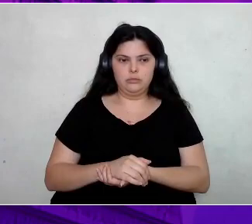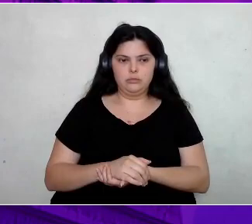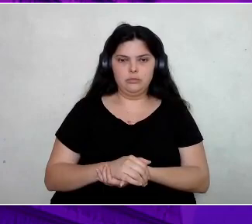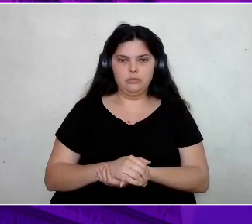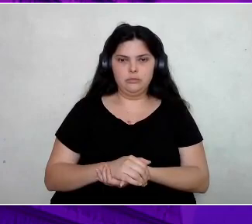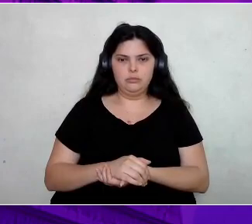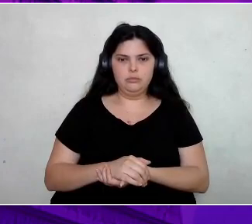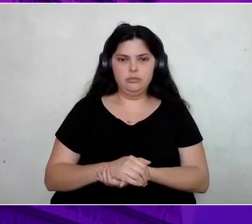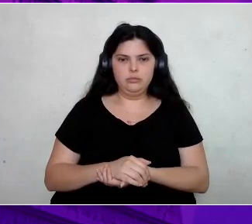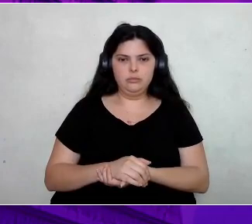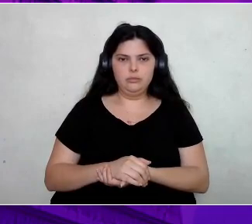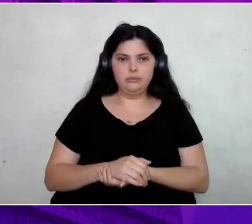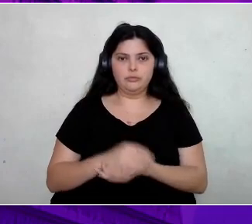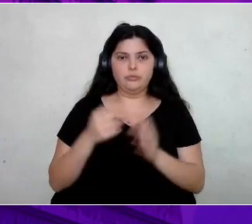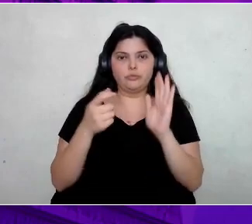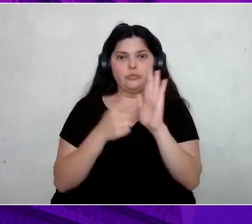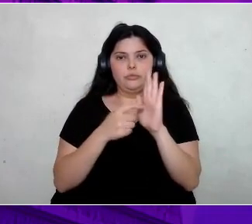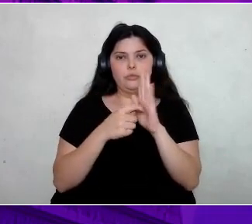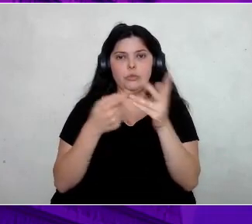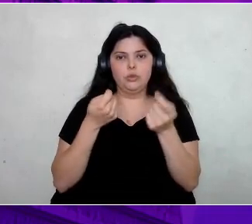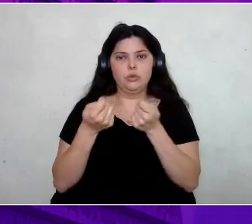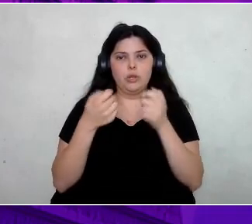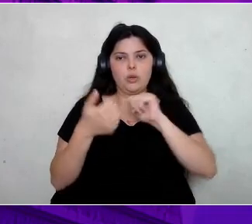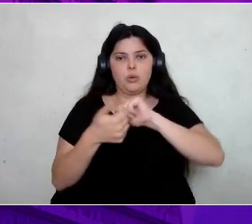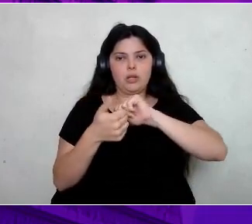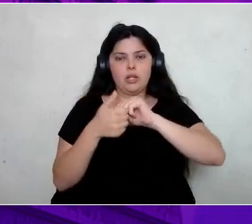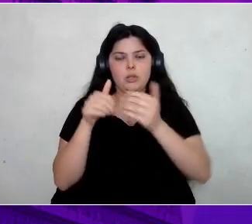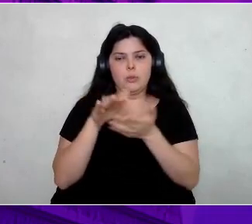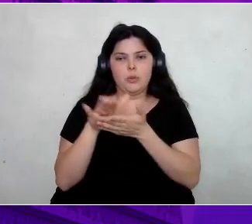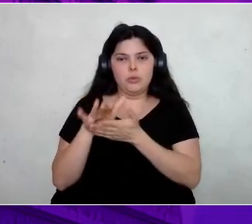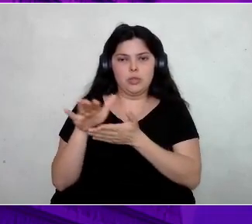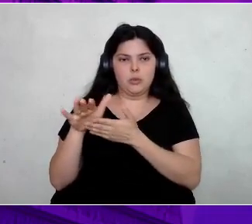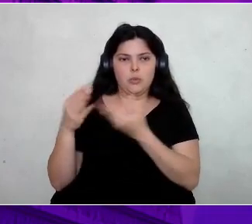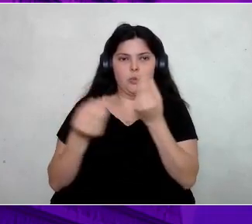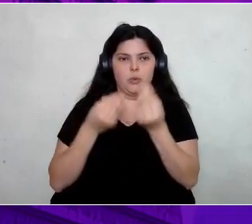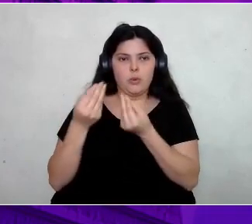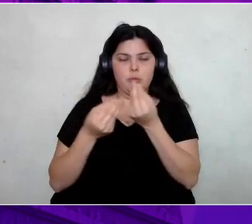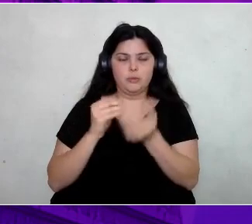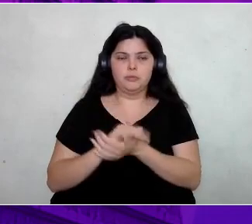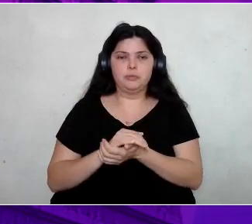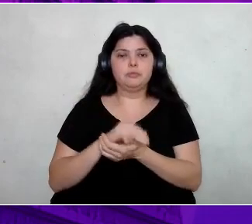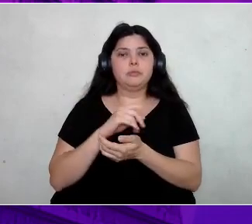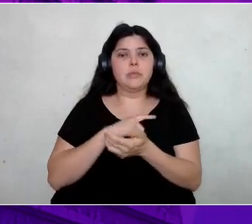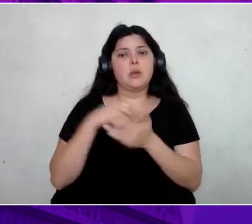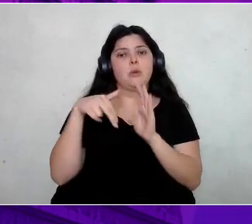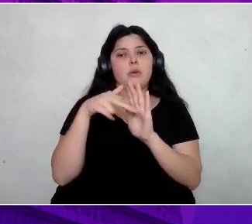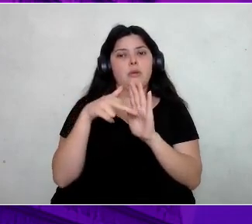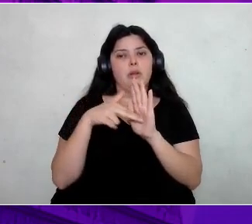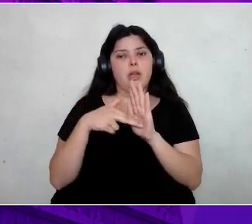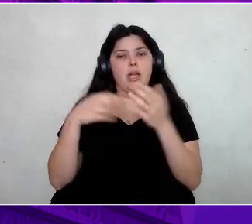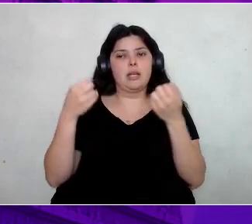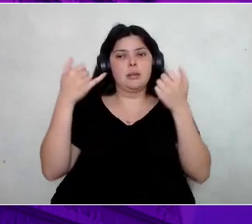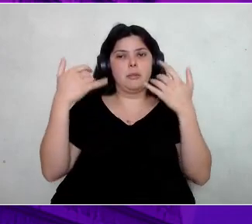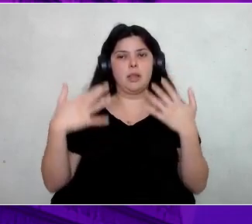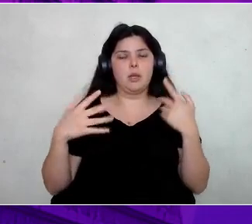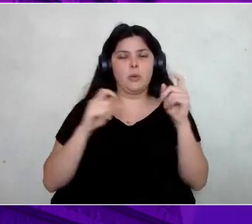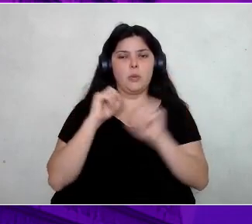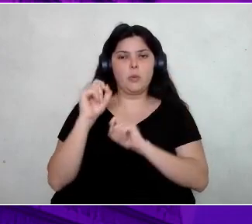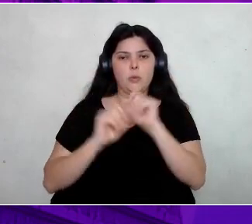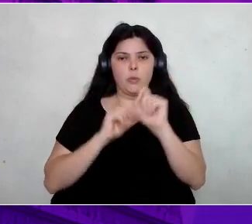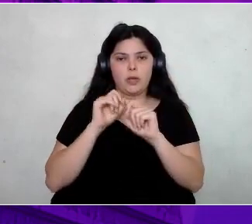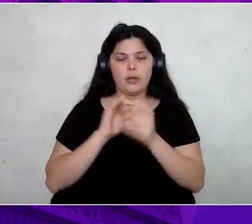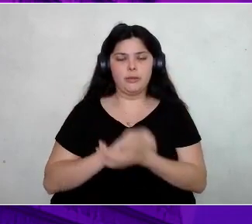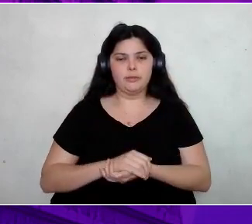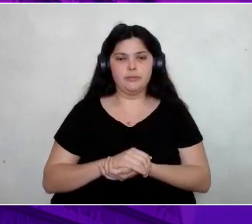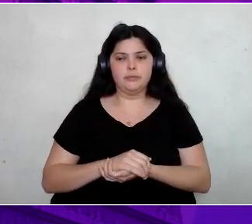Um software de controle de qualidade de produção. Digamos que eu tenho uma regra que diz, sempre que for